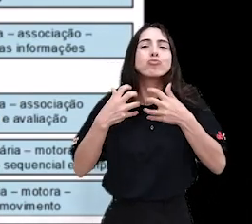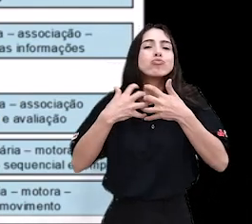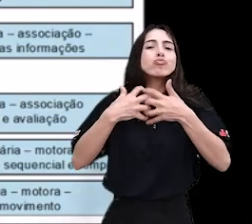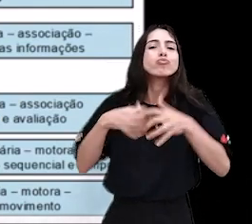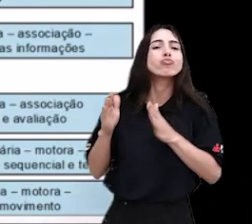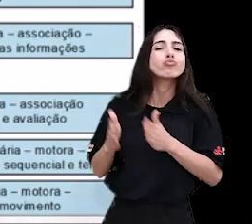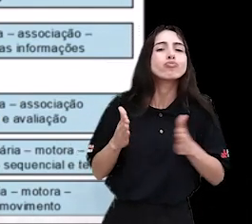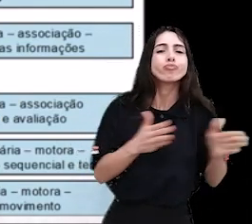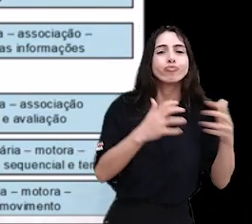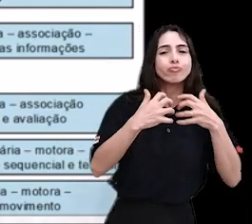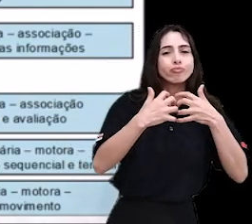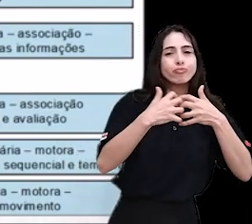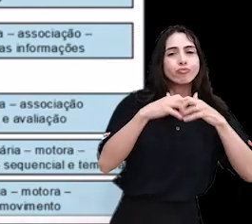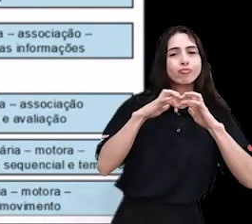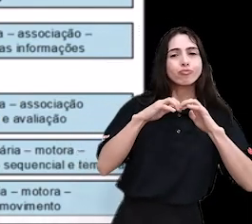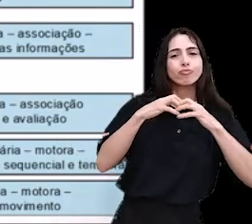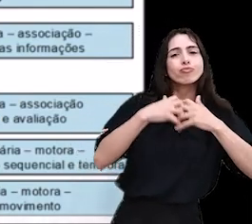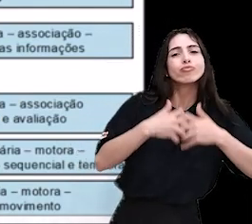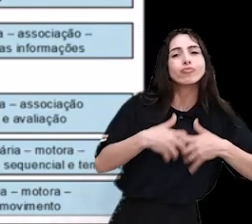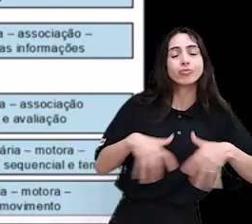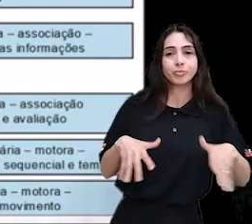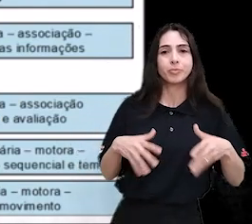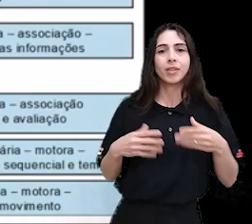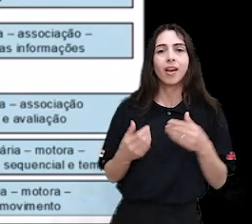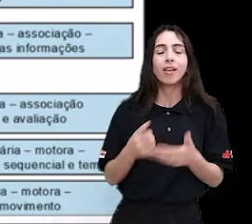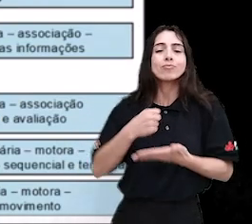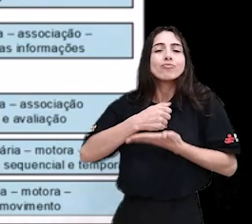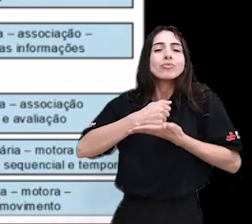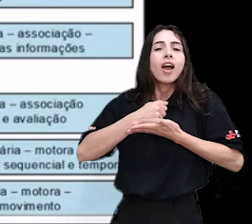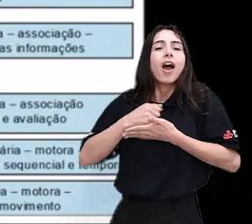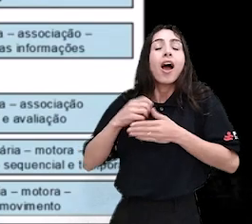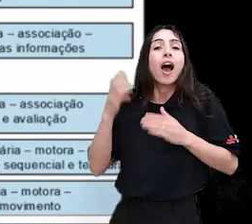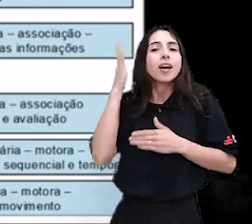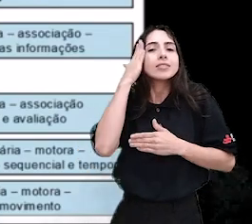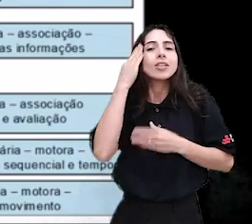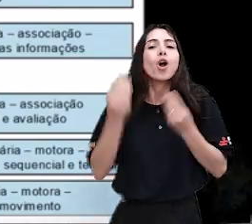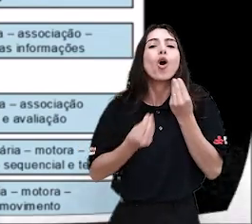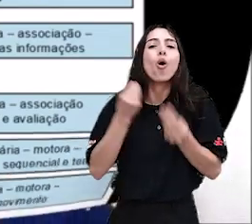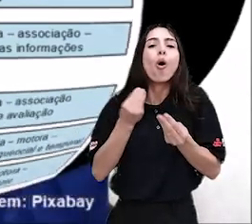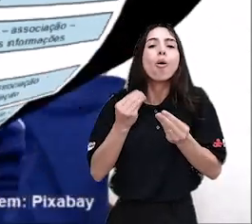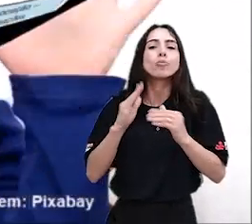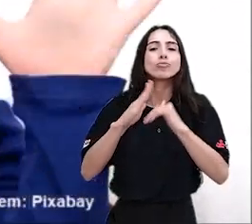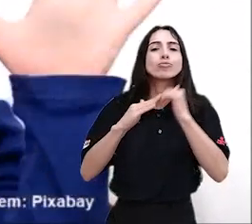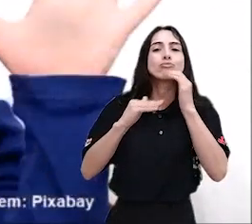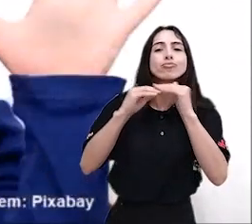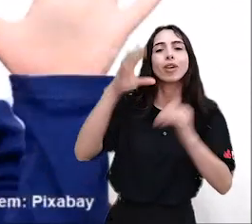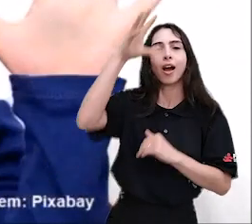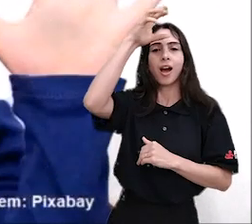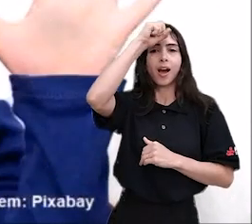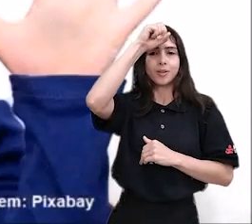funcionamento cerebral que vai nos ajudar a entender o processo de aprendizagem.